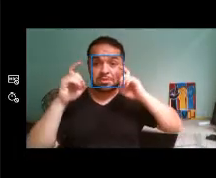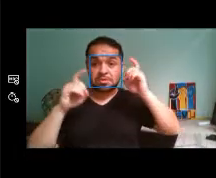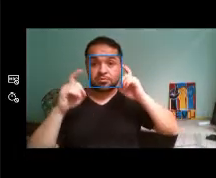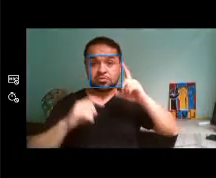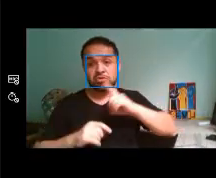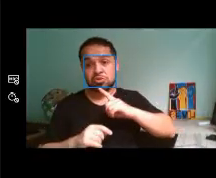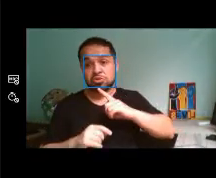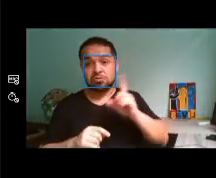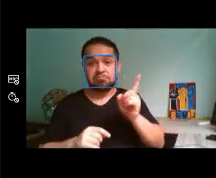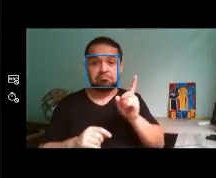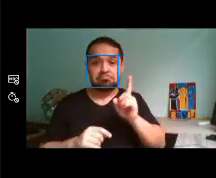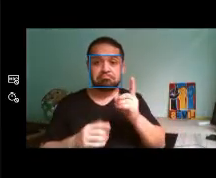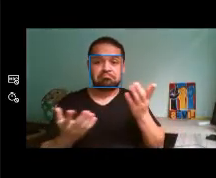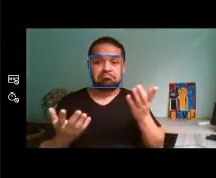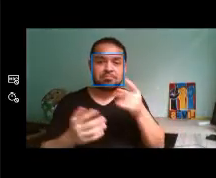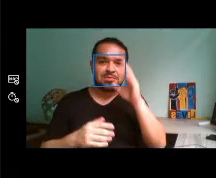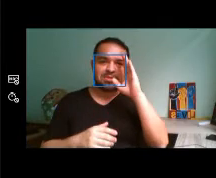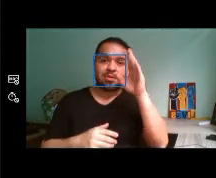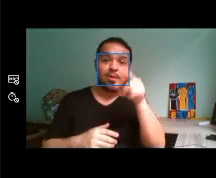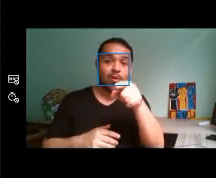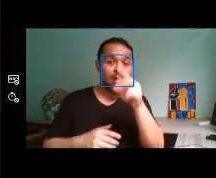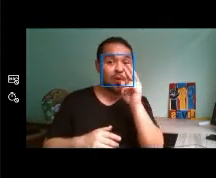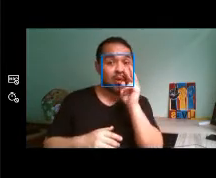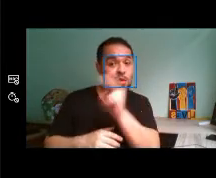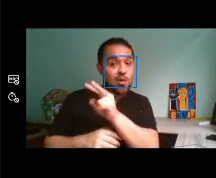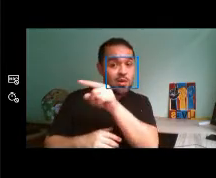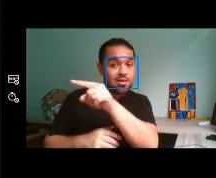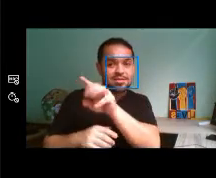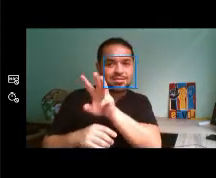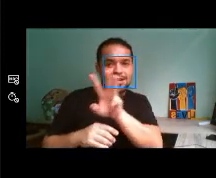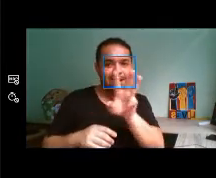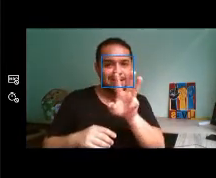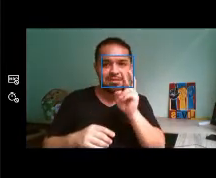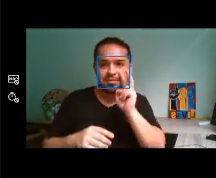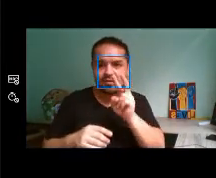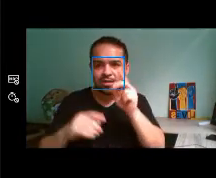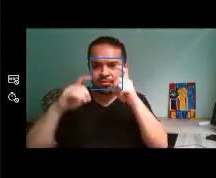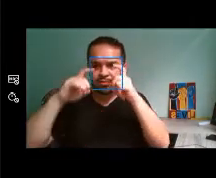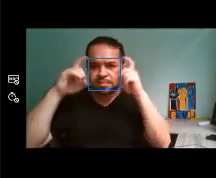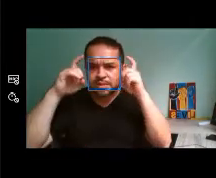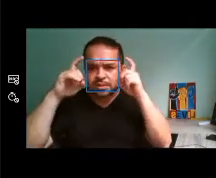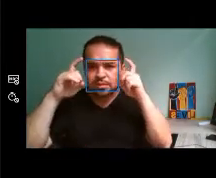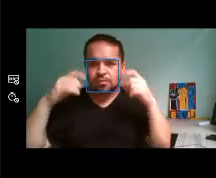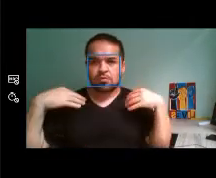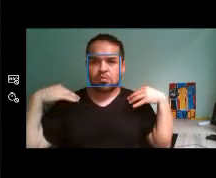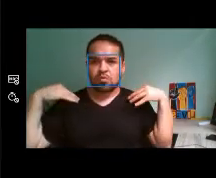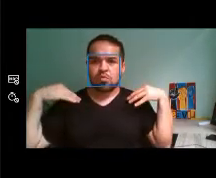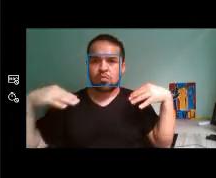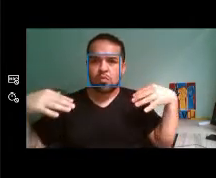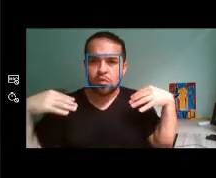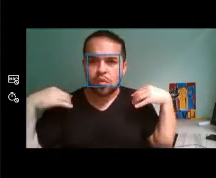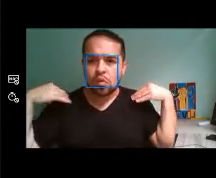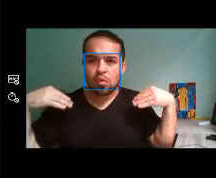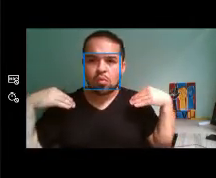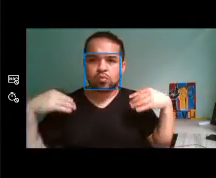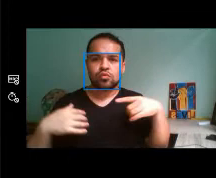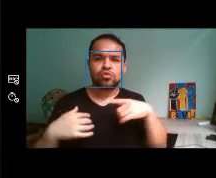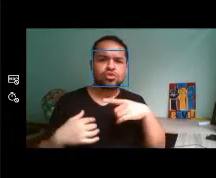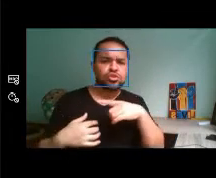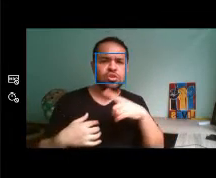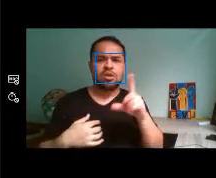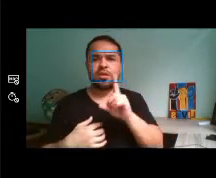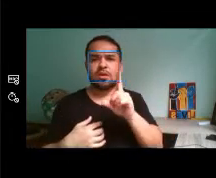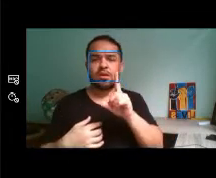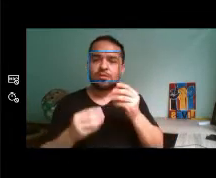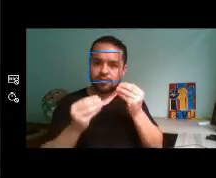Então veja, eu tenho movimento retilíneo, movimento de retenção, e agora tem expressão? Bom, você vai ver no sinal